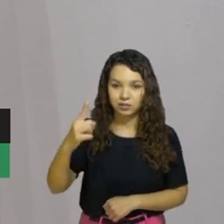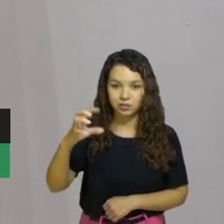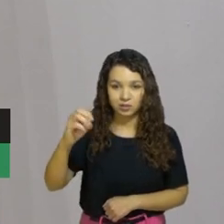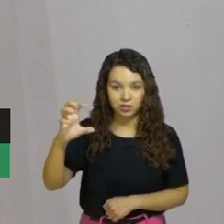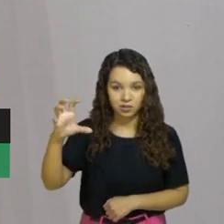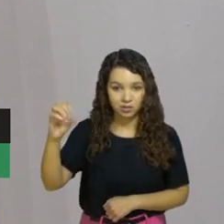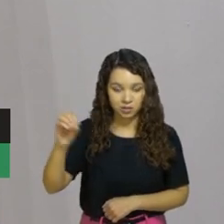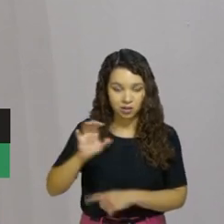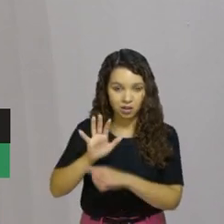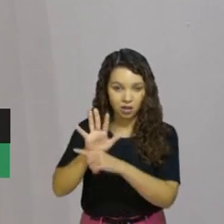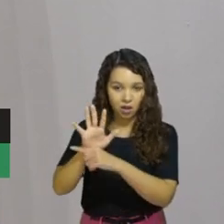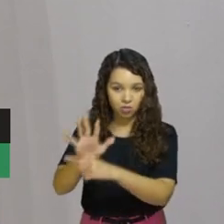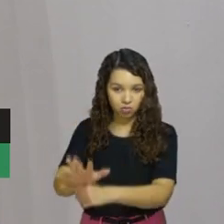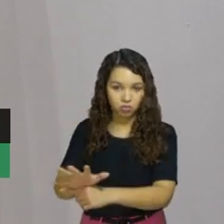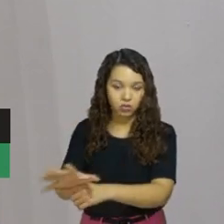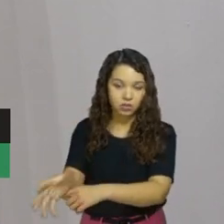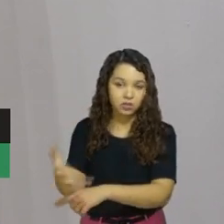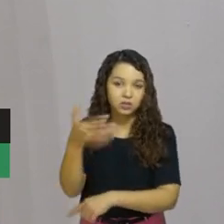resgates.